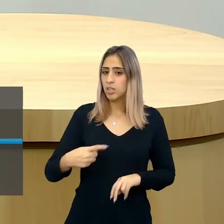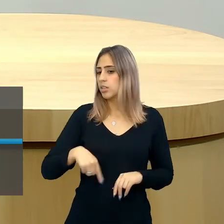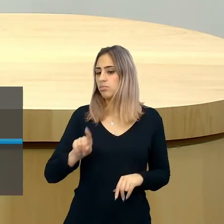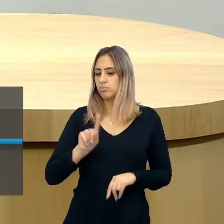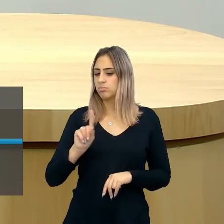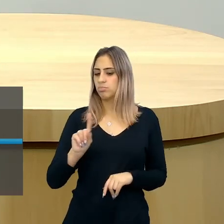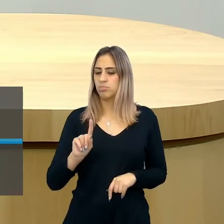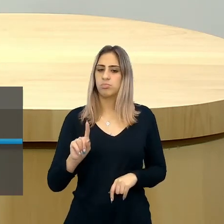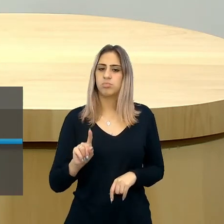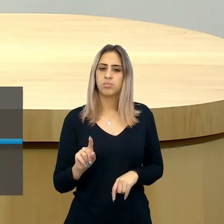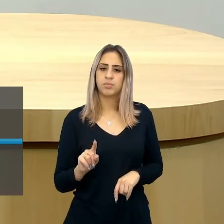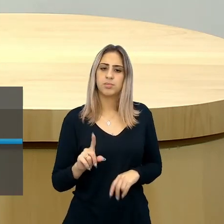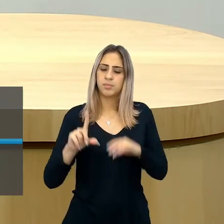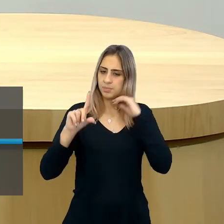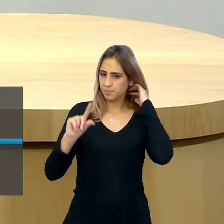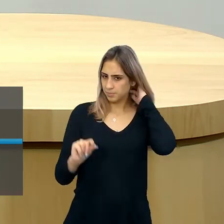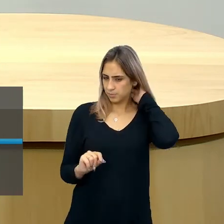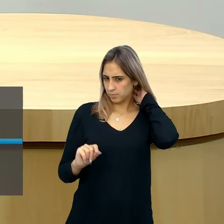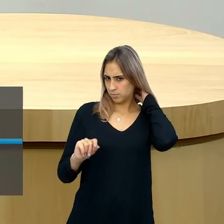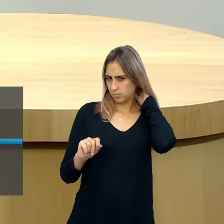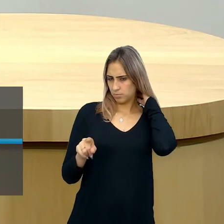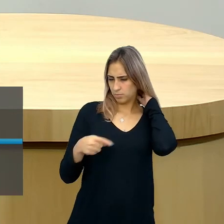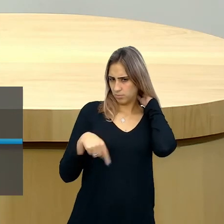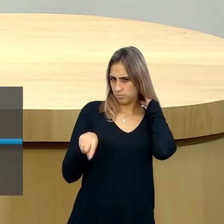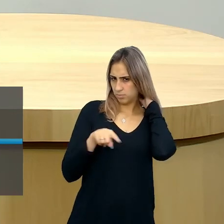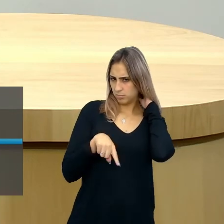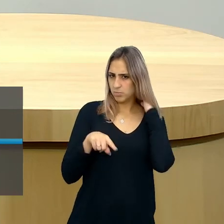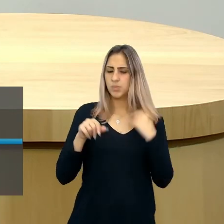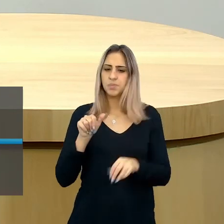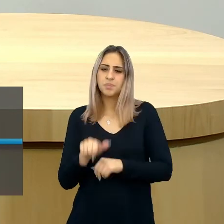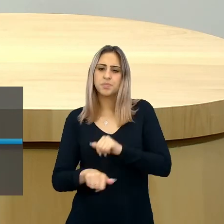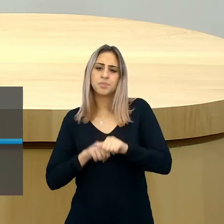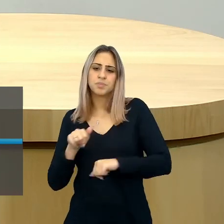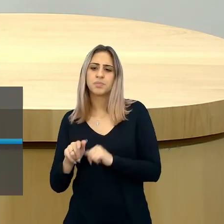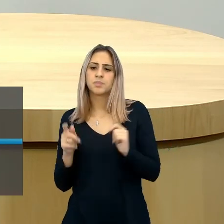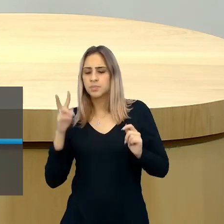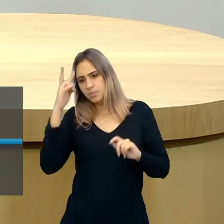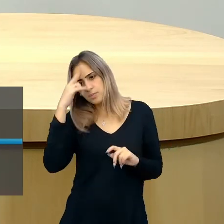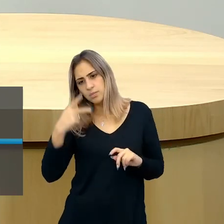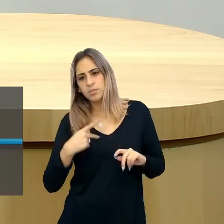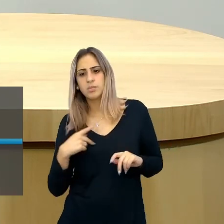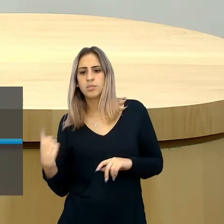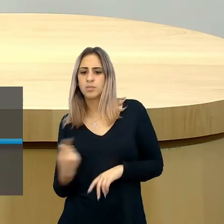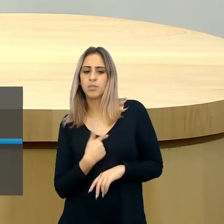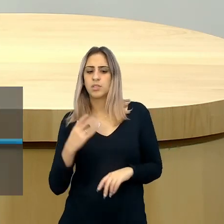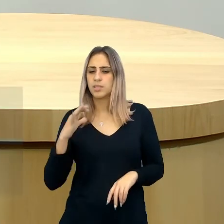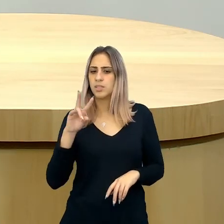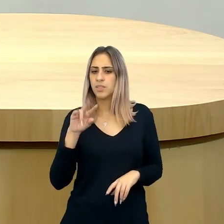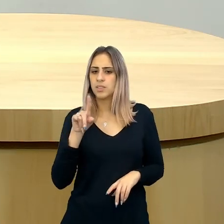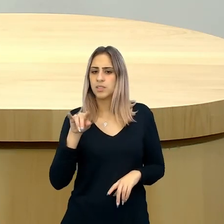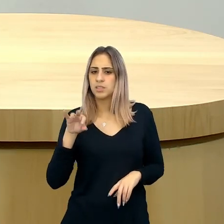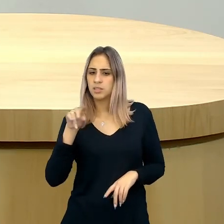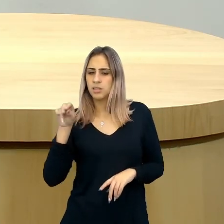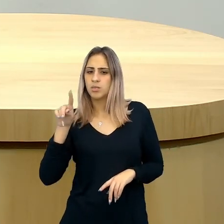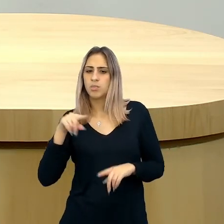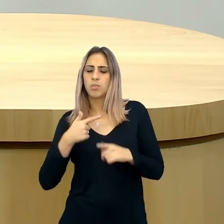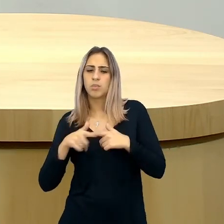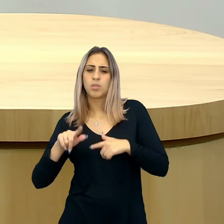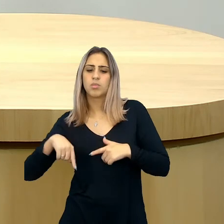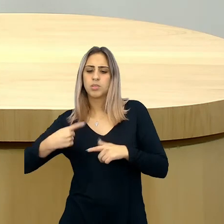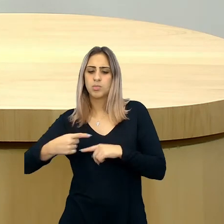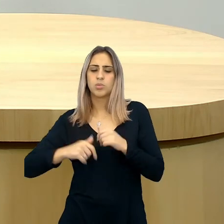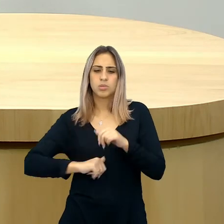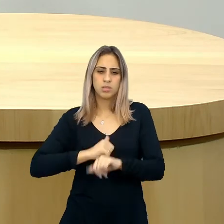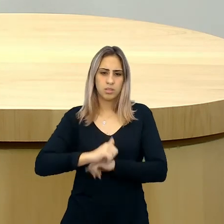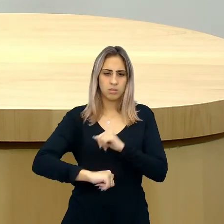são menores, elas vão moldar o caráter da nossa civilização nos próximos anos,